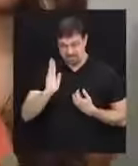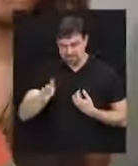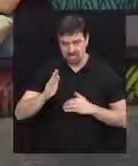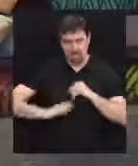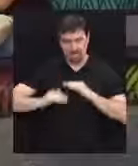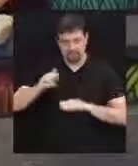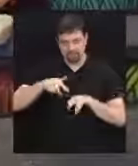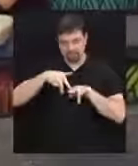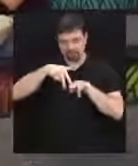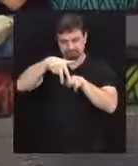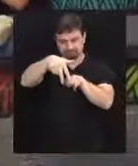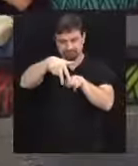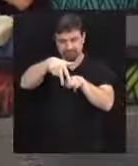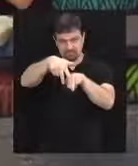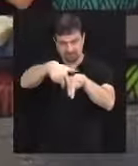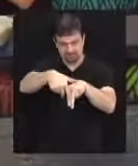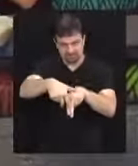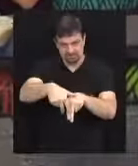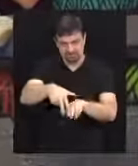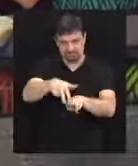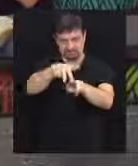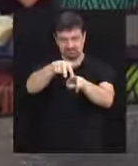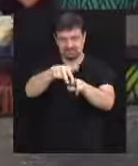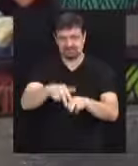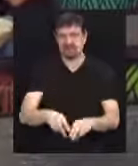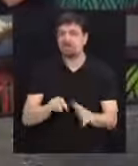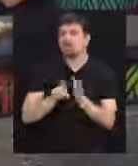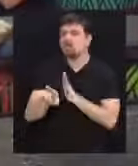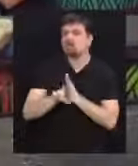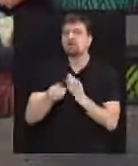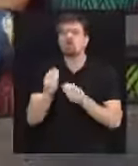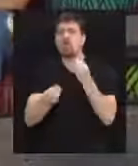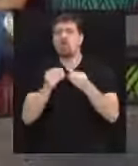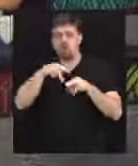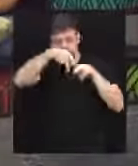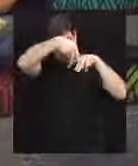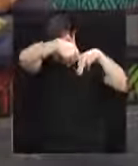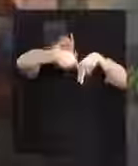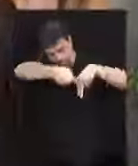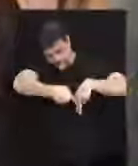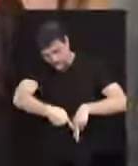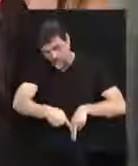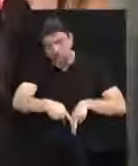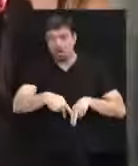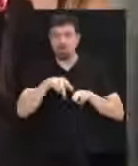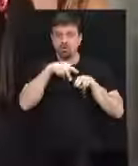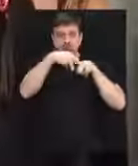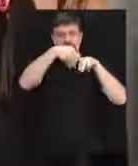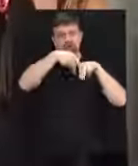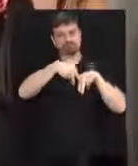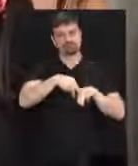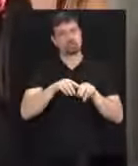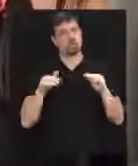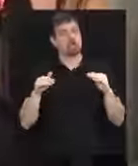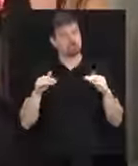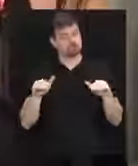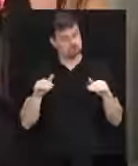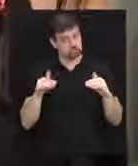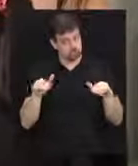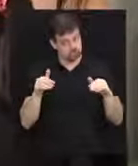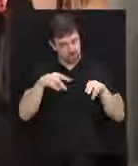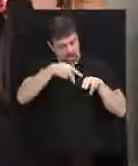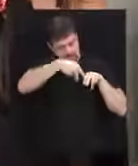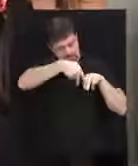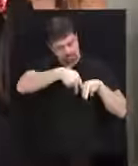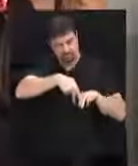nem você, Gabi. Você é, mas sabia? Ela desce ladeira, né? Eu só fico na reta. É, eu perguntei mesmo pra ela, como é que é a ladeira? É assim ou é ladeira... Suave,